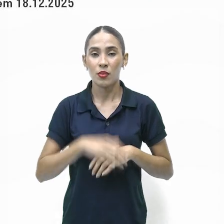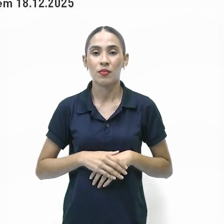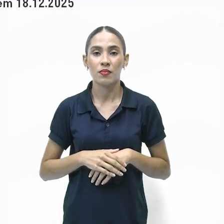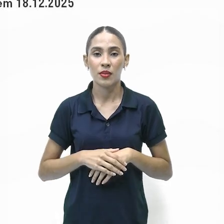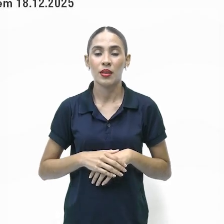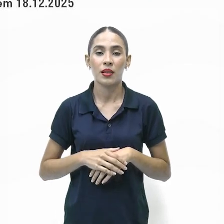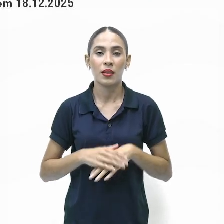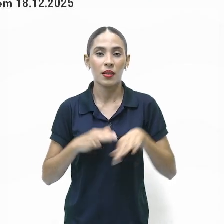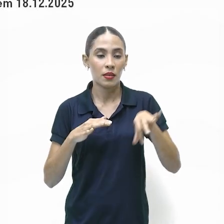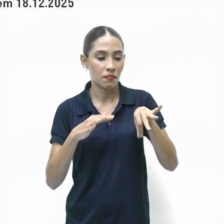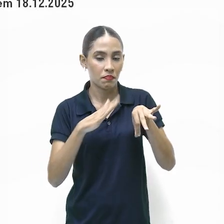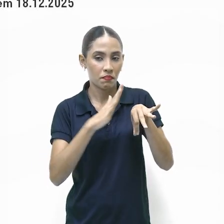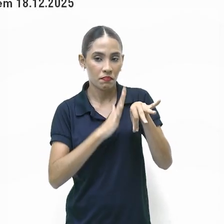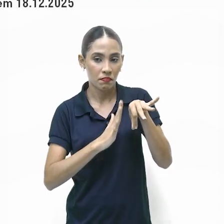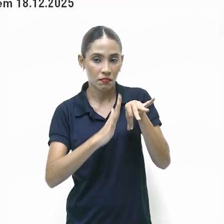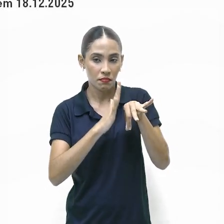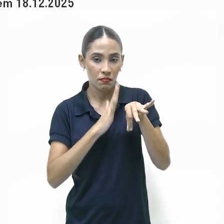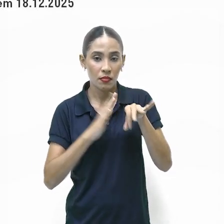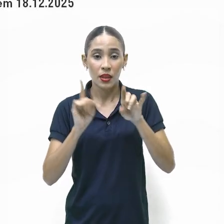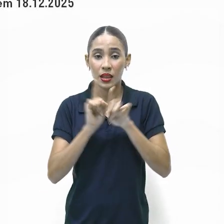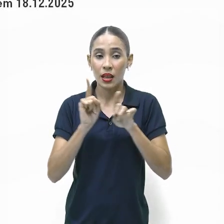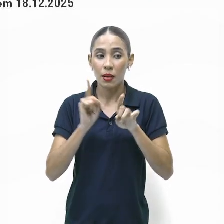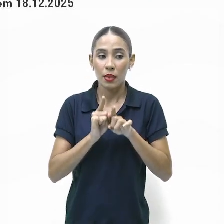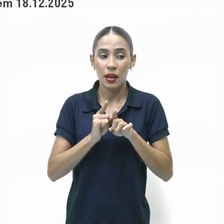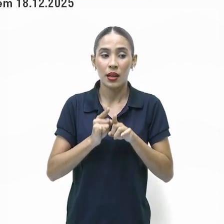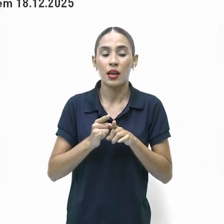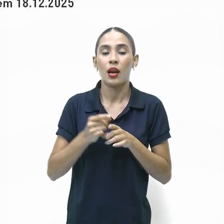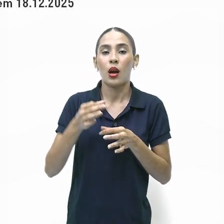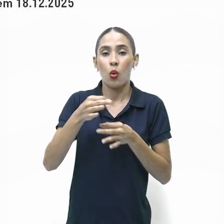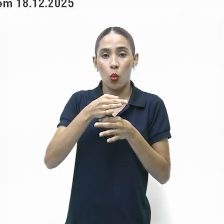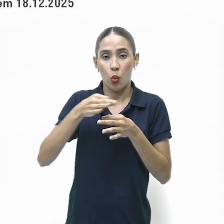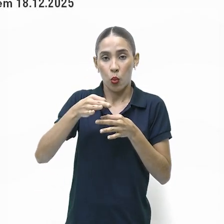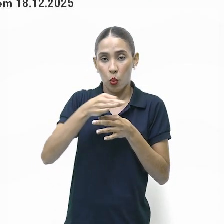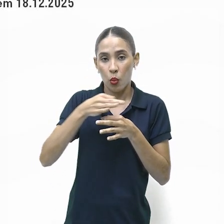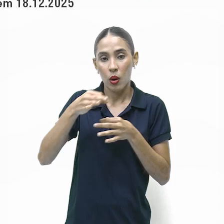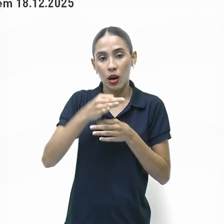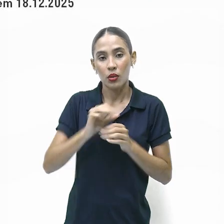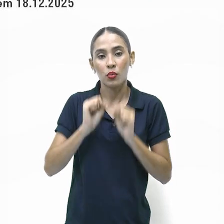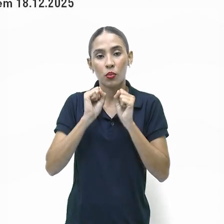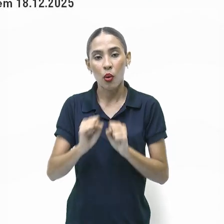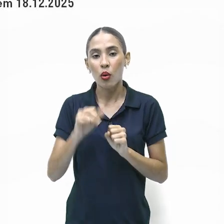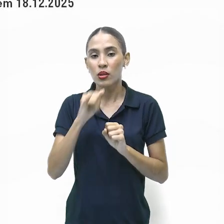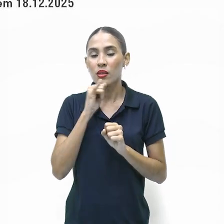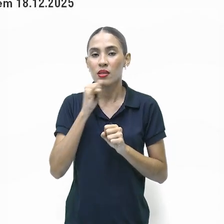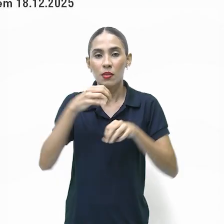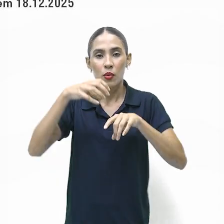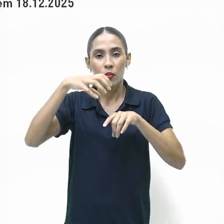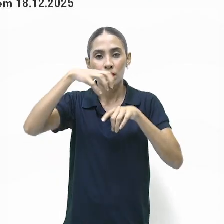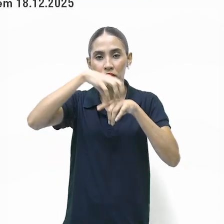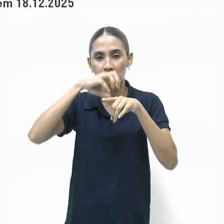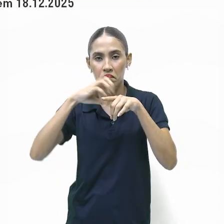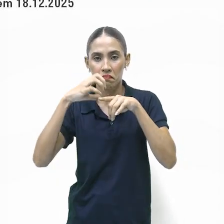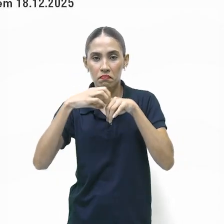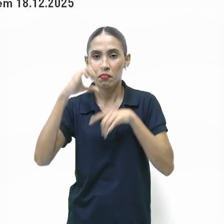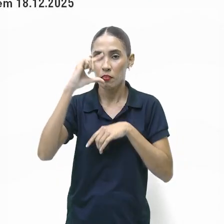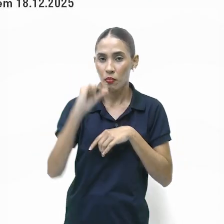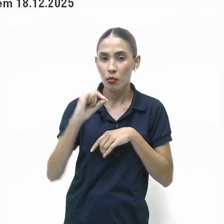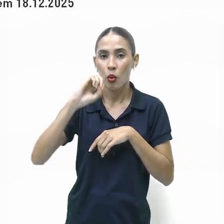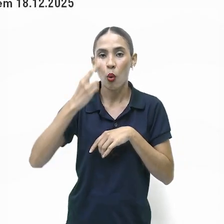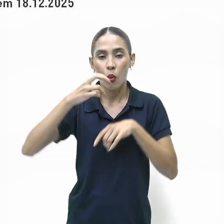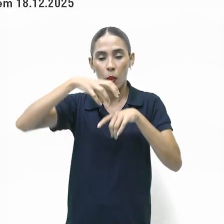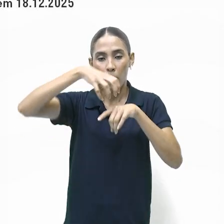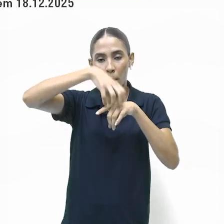região genital e no ânus. Podem ser únicas ou múltiplas de tamanho variáveis. São achatadas